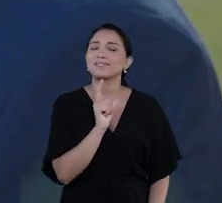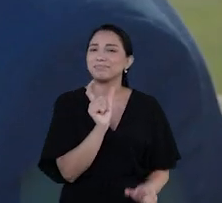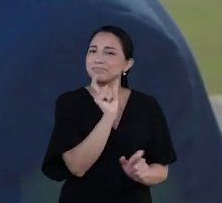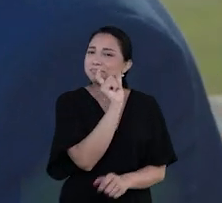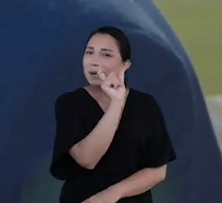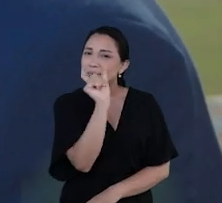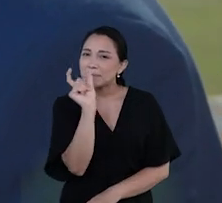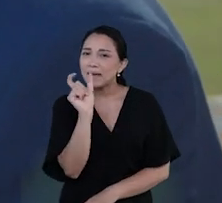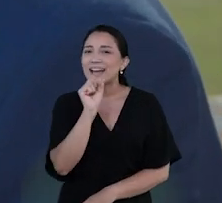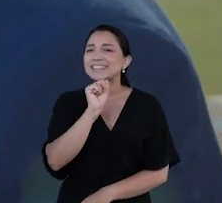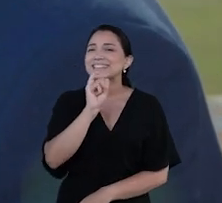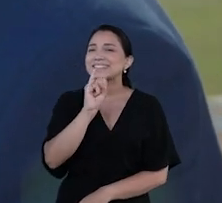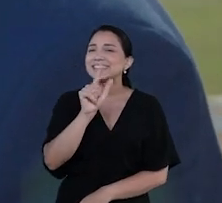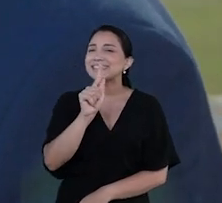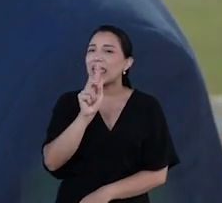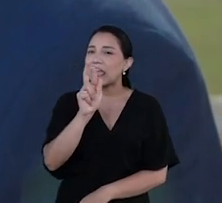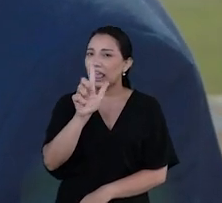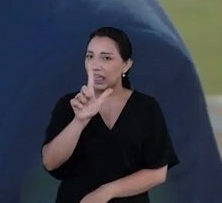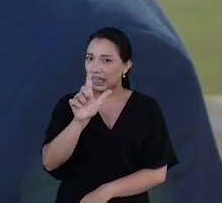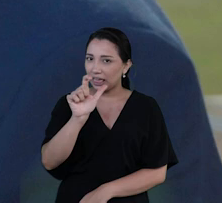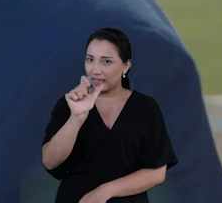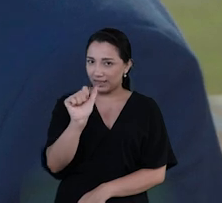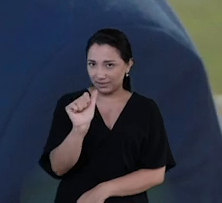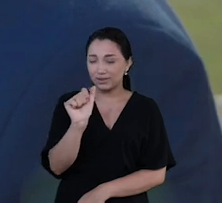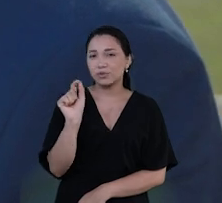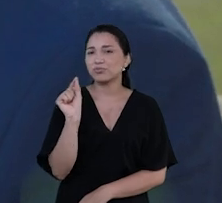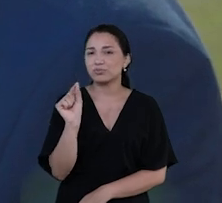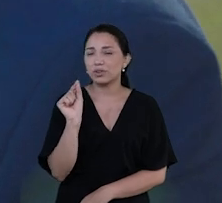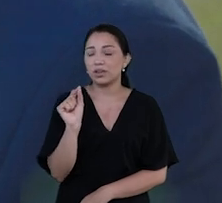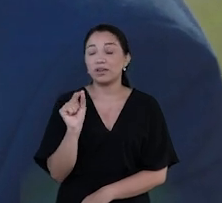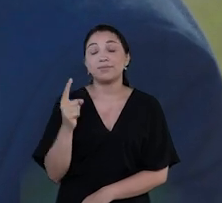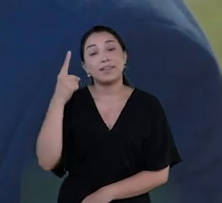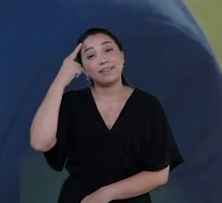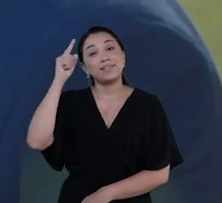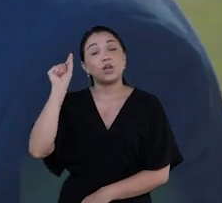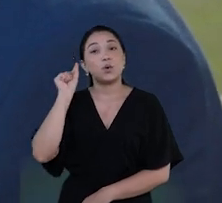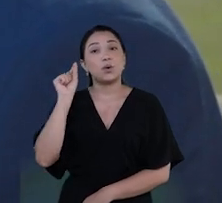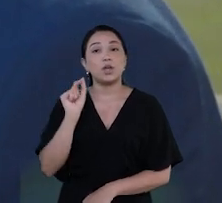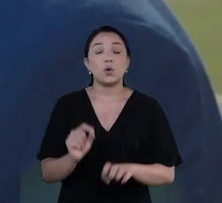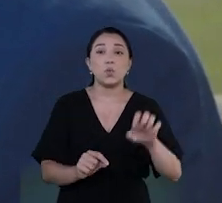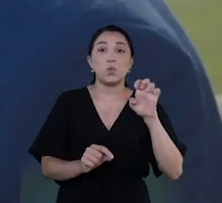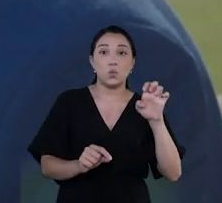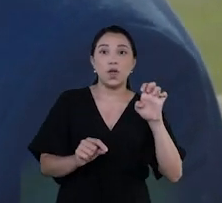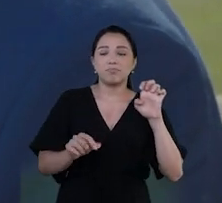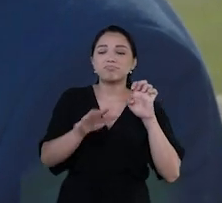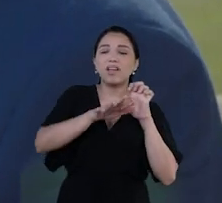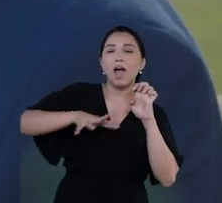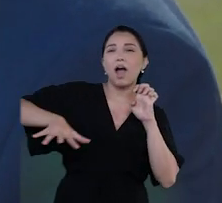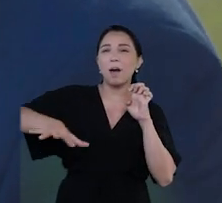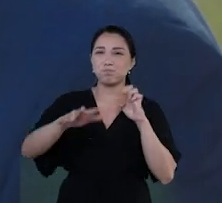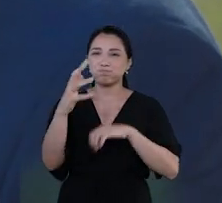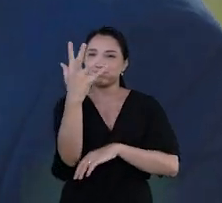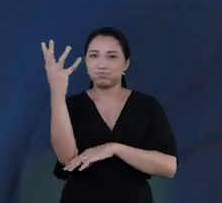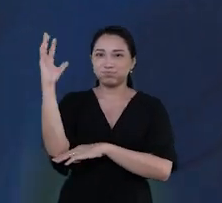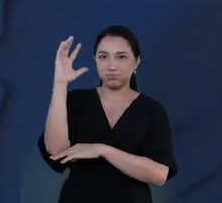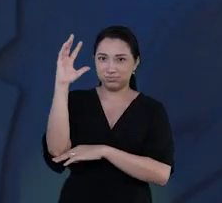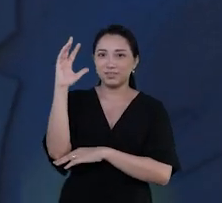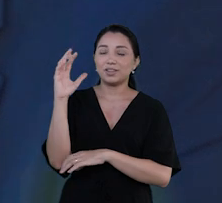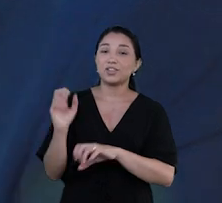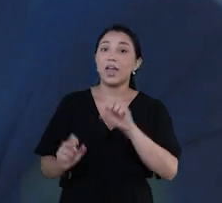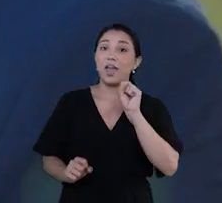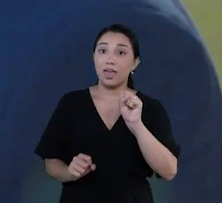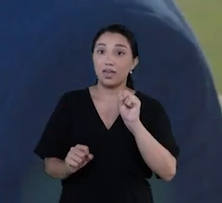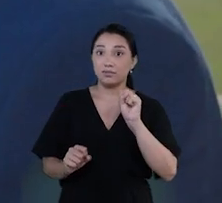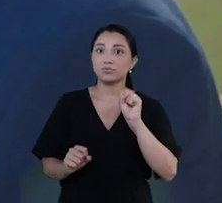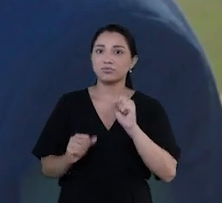etc não A ideia é que a gente possa o e de de de ambiente né o s de sustentabilidade e o g de governança